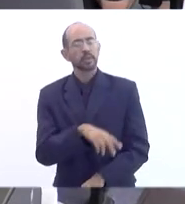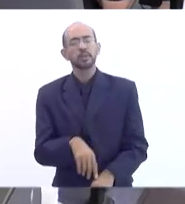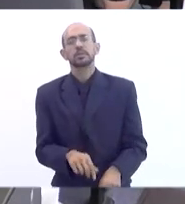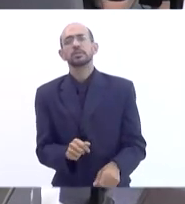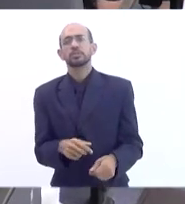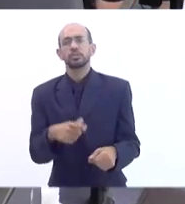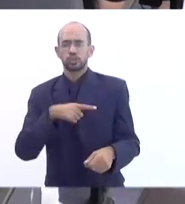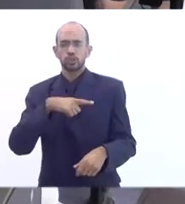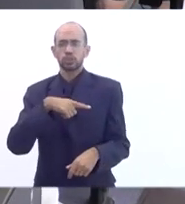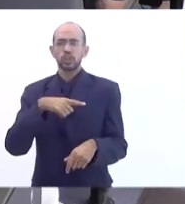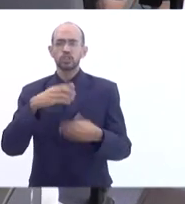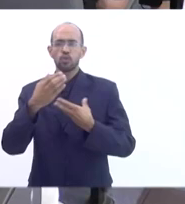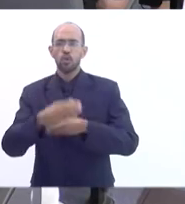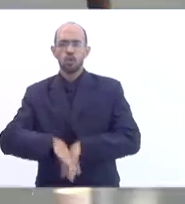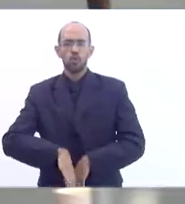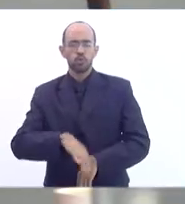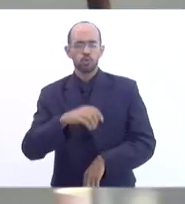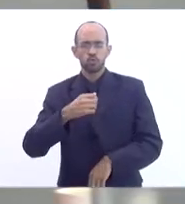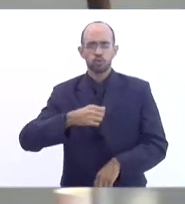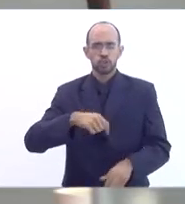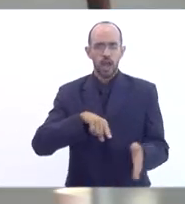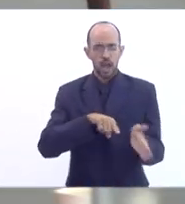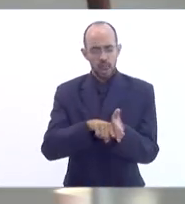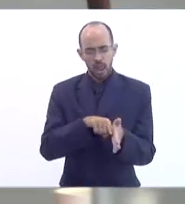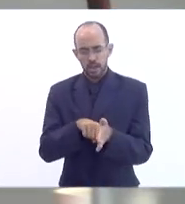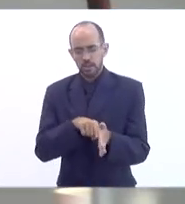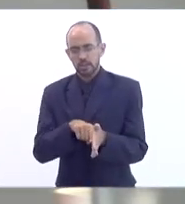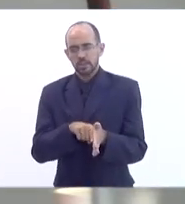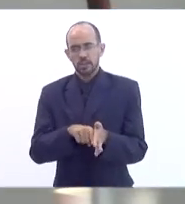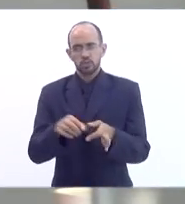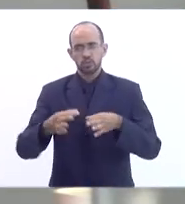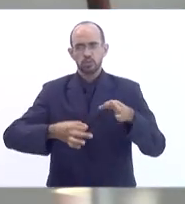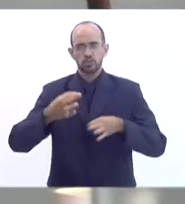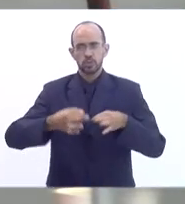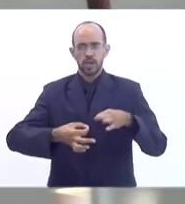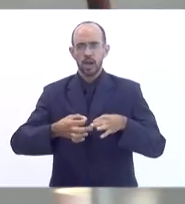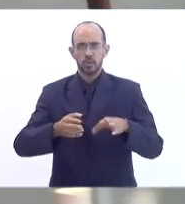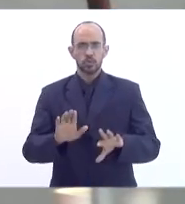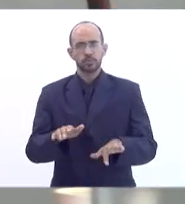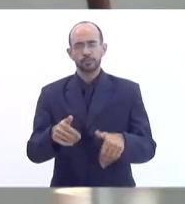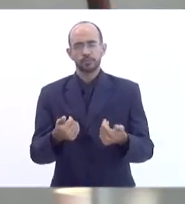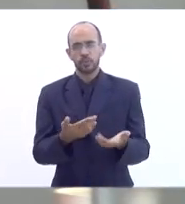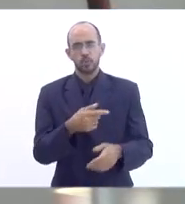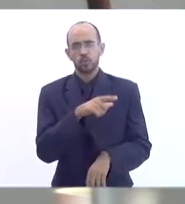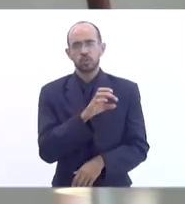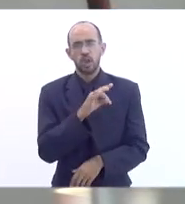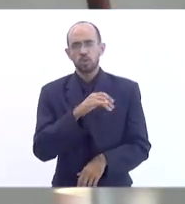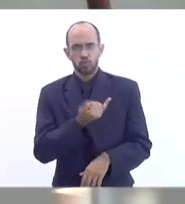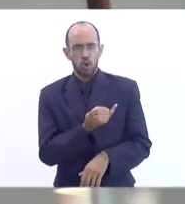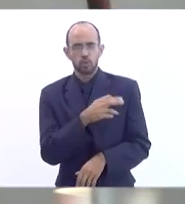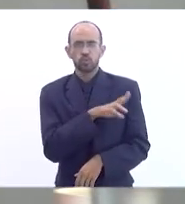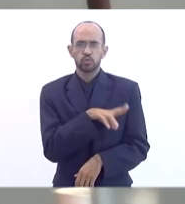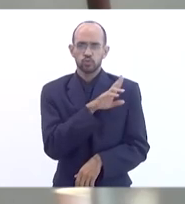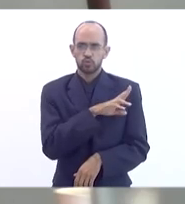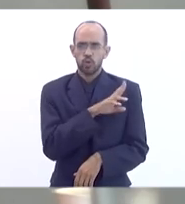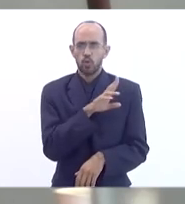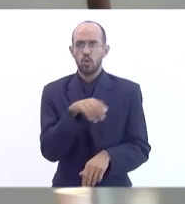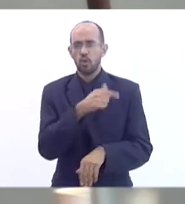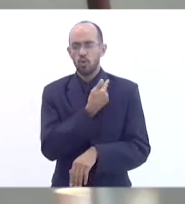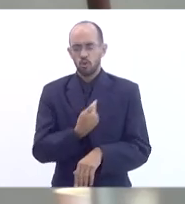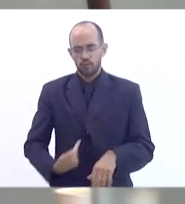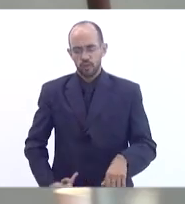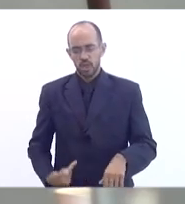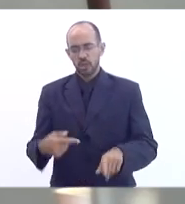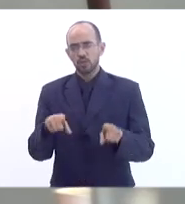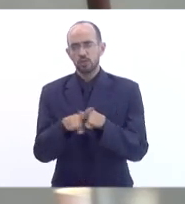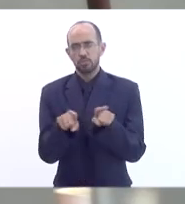justiça analista judiciário do Tribunal de Justiça usa essa legislação é o governo do estado usa essa legislação